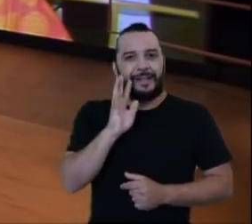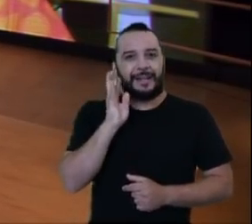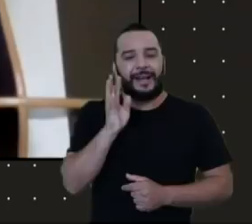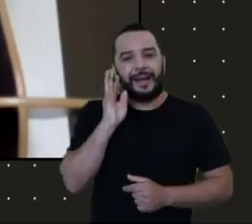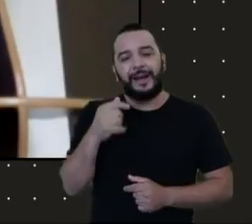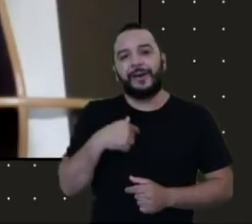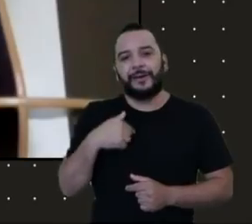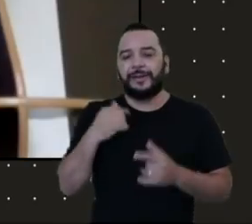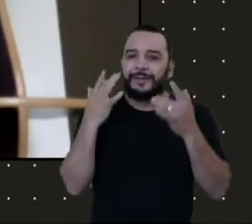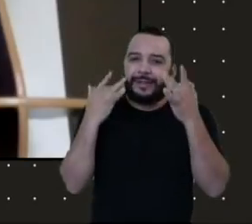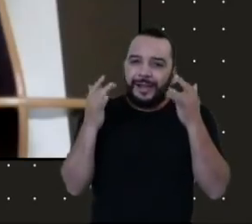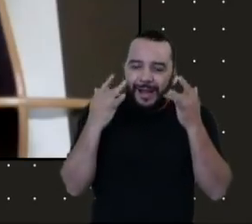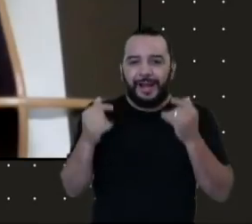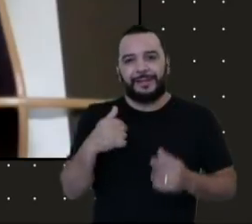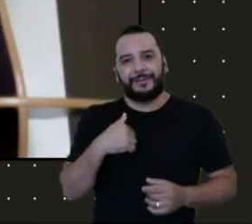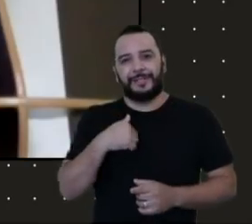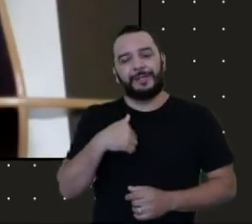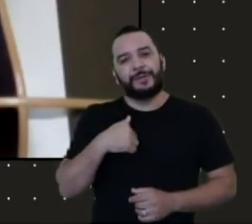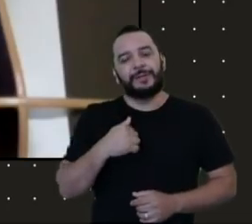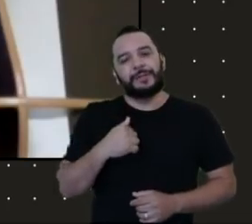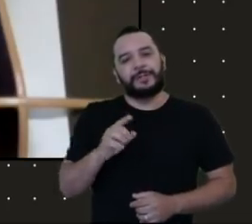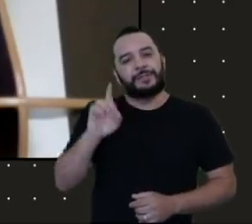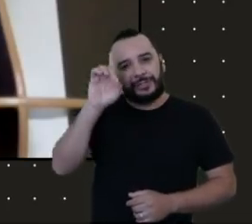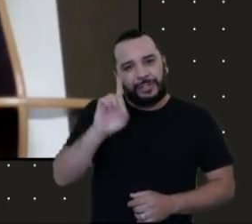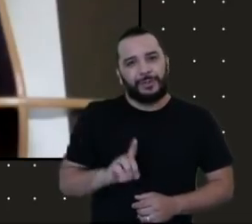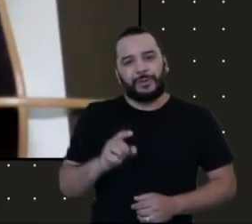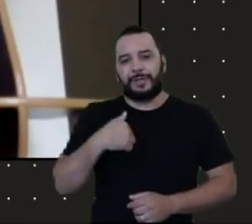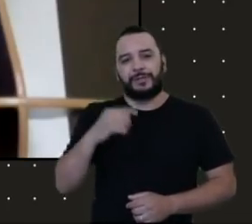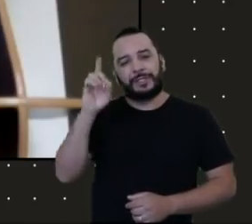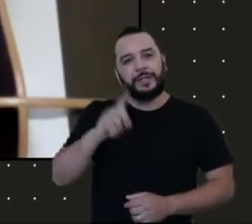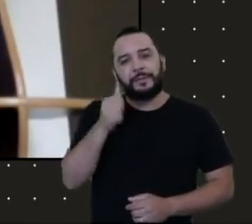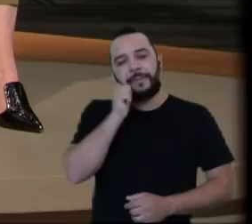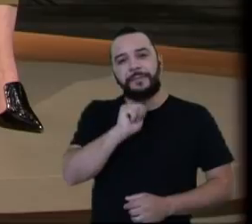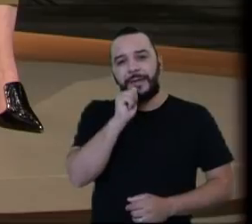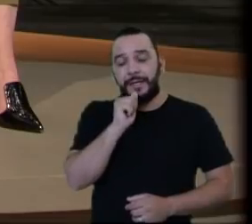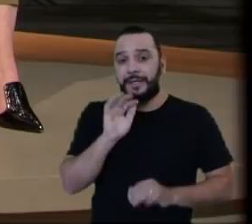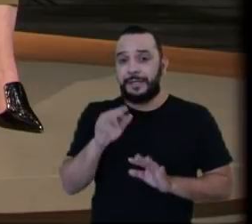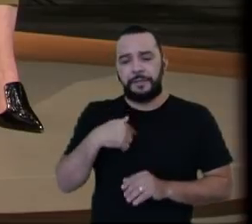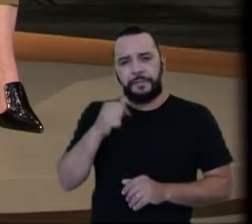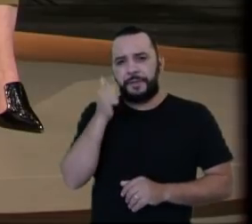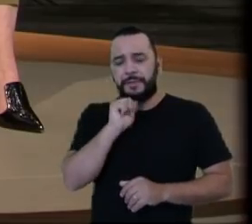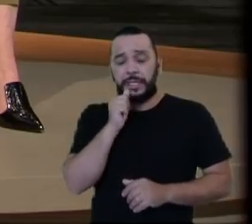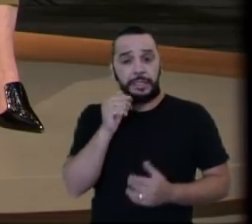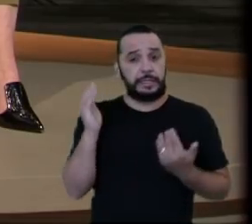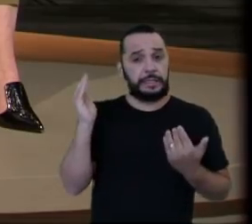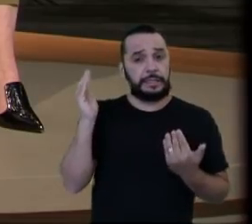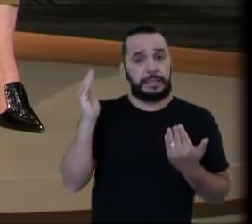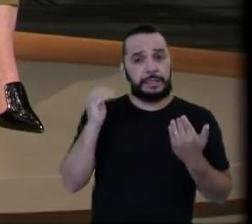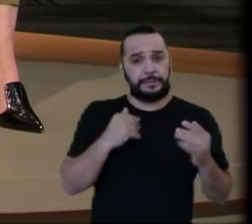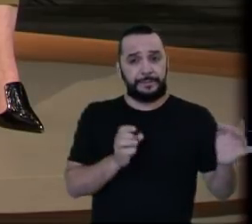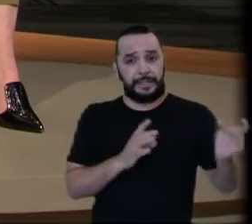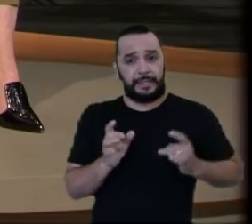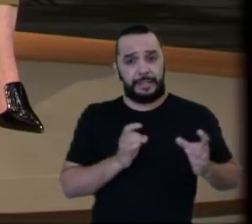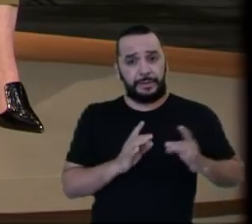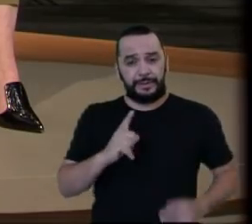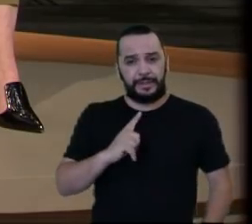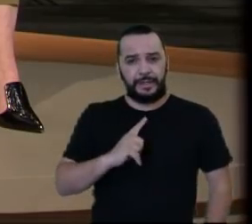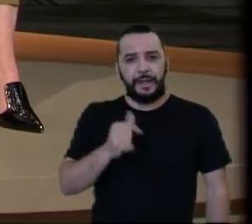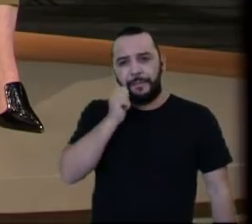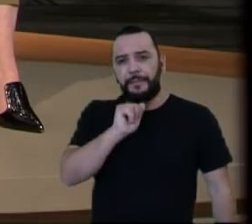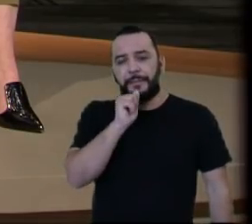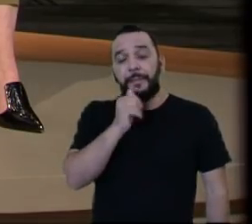gostaria, imagina, adorei a proposta. Agora, olha que curioso, quando eu comecei a fazer o trabalho, papai foi um grande entusiasta